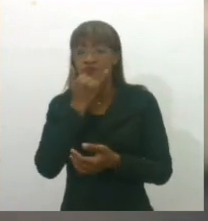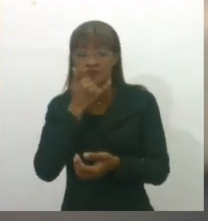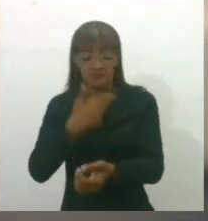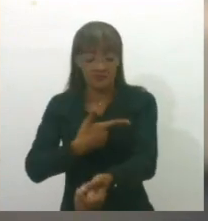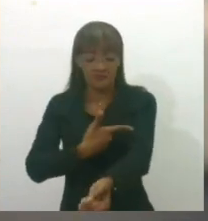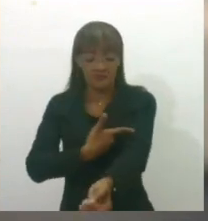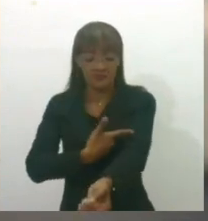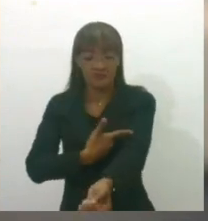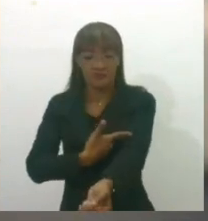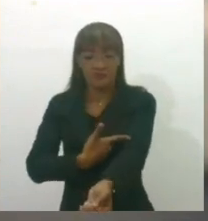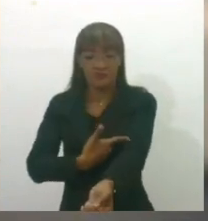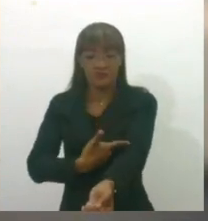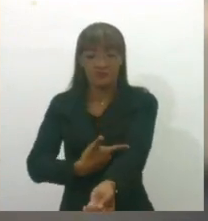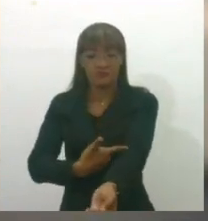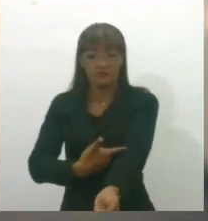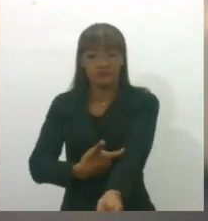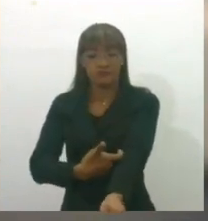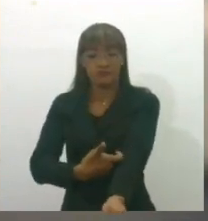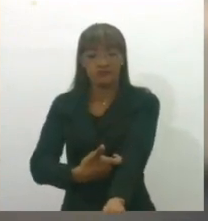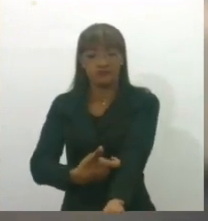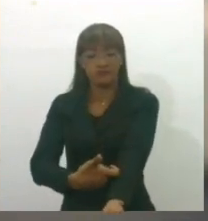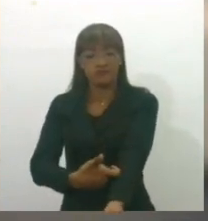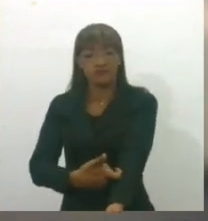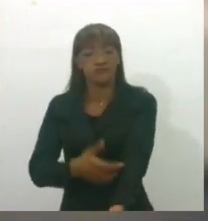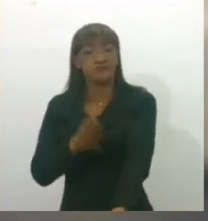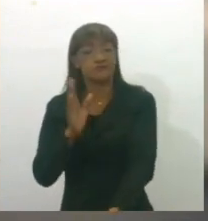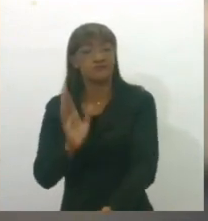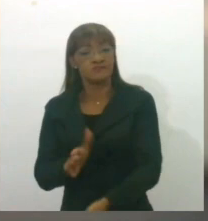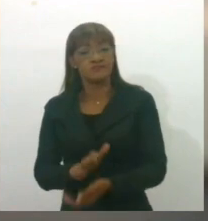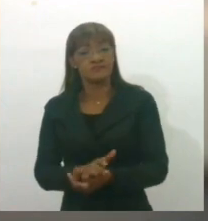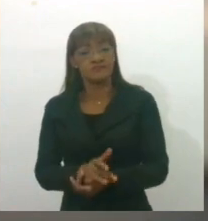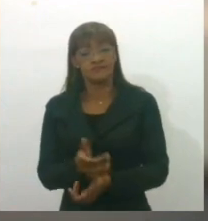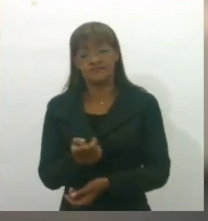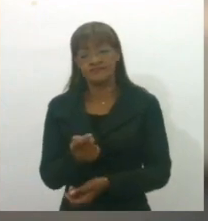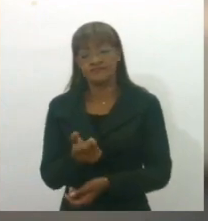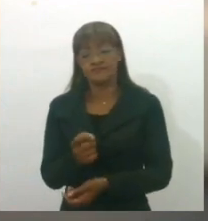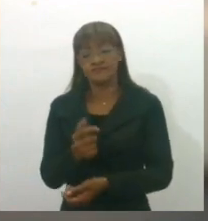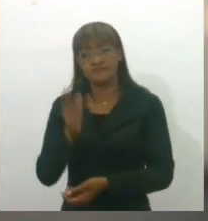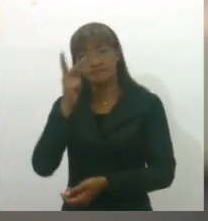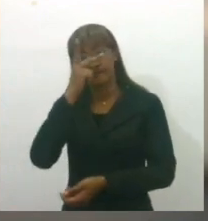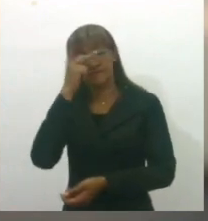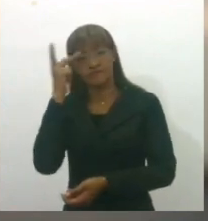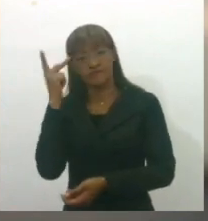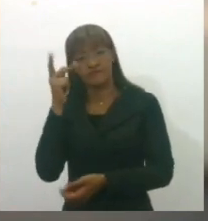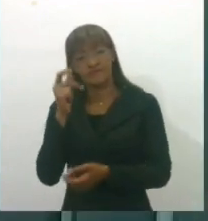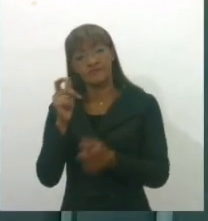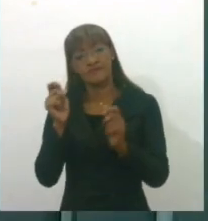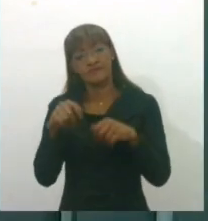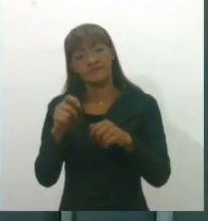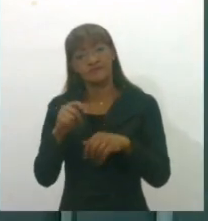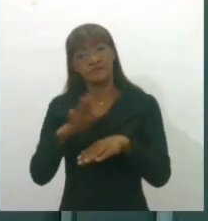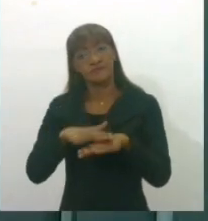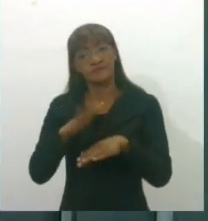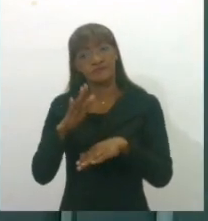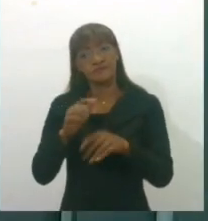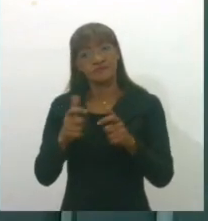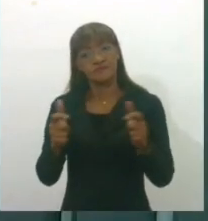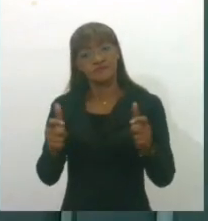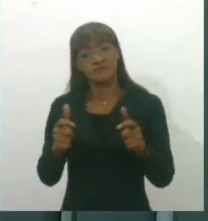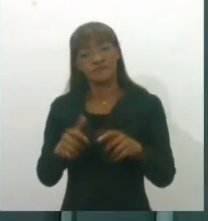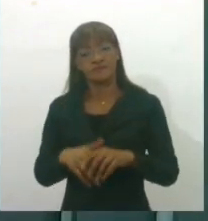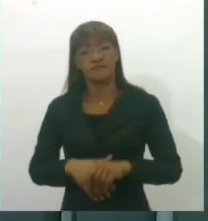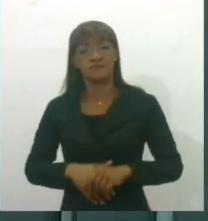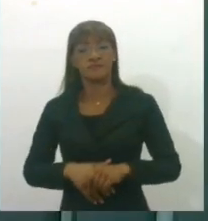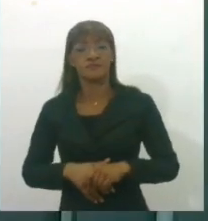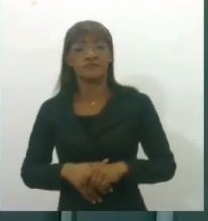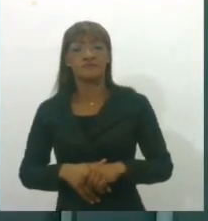sejam bastante ainda limitados, sabendo que o potencial poderia ser bem maior. Uma doação de sangue, ela consegue